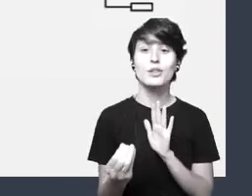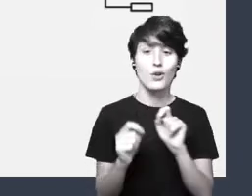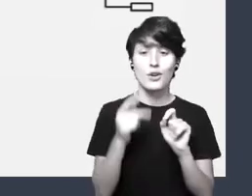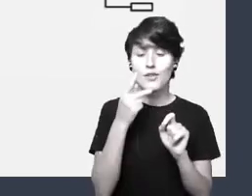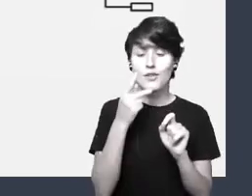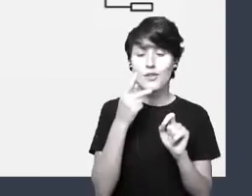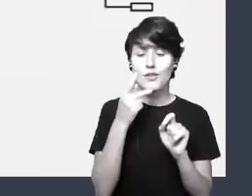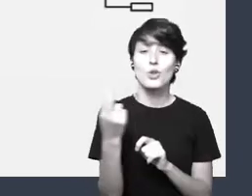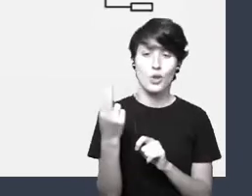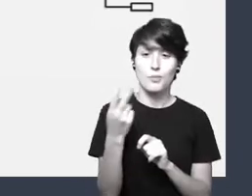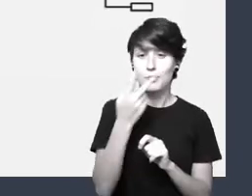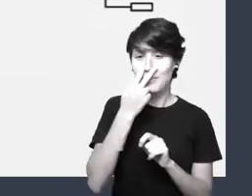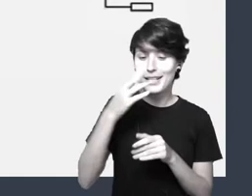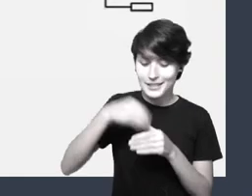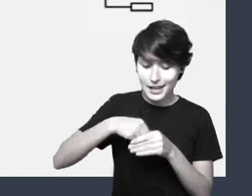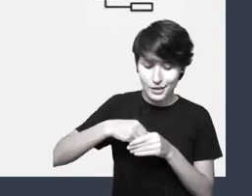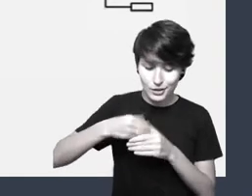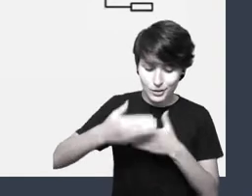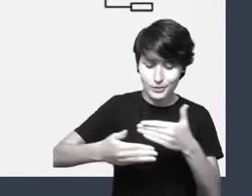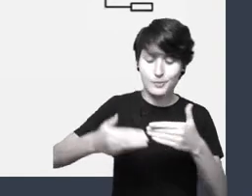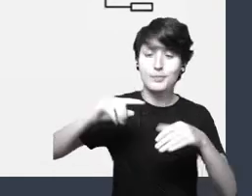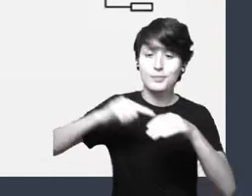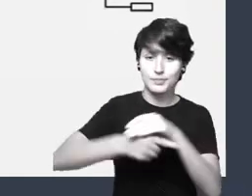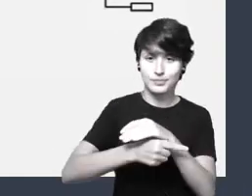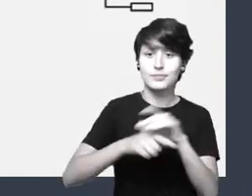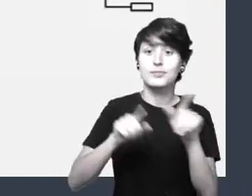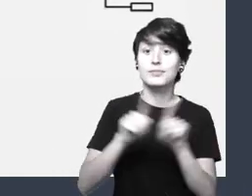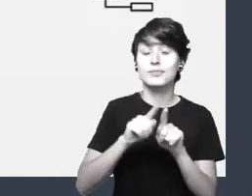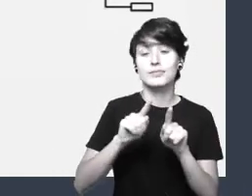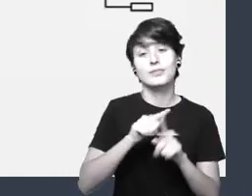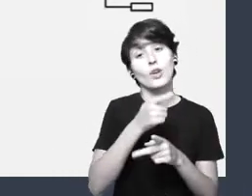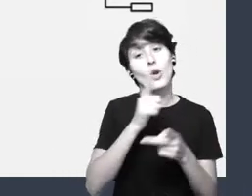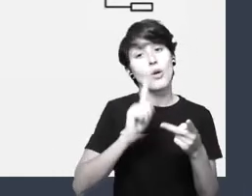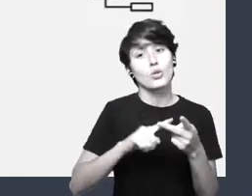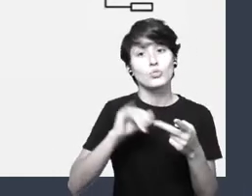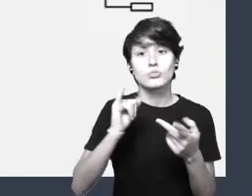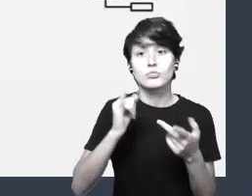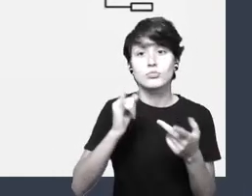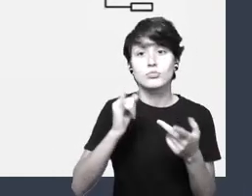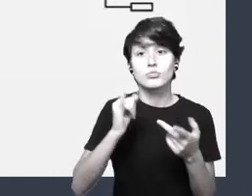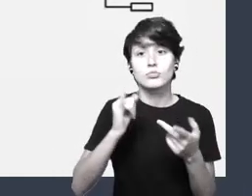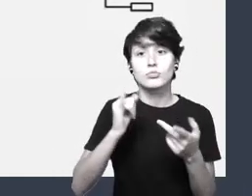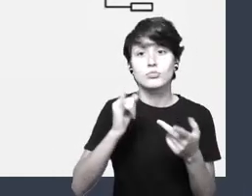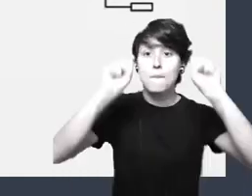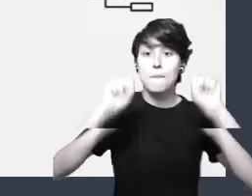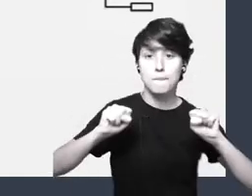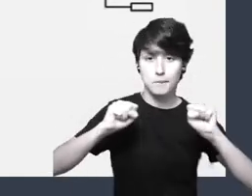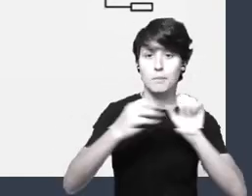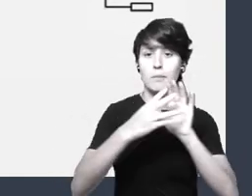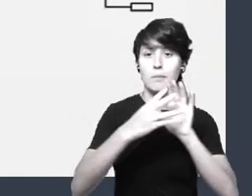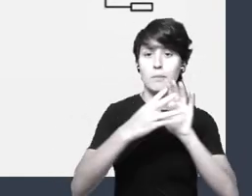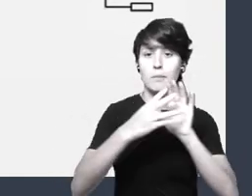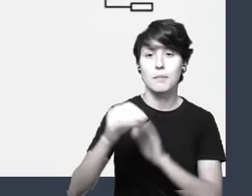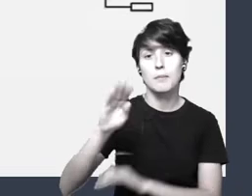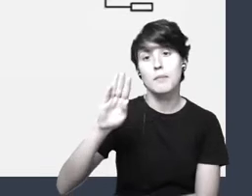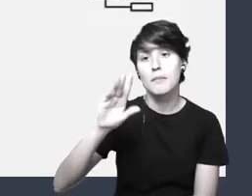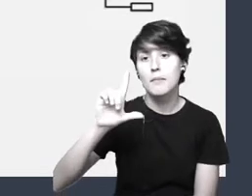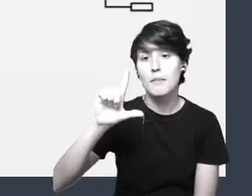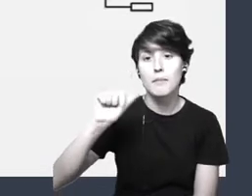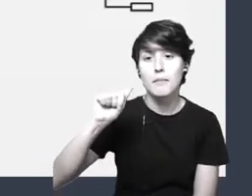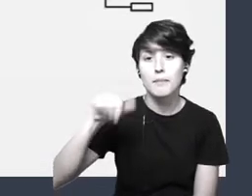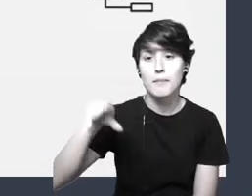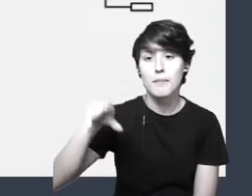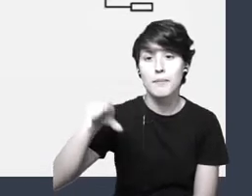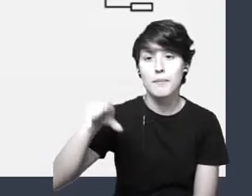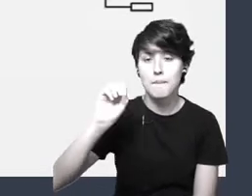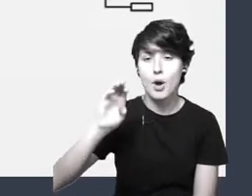em processamento, né? E no último caso, vamos supor que o seu modelo ele é uma black box, por exemplo, e